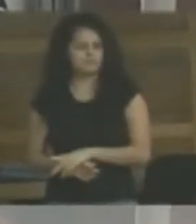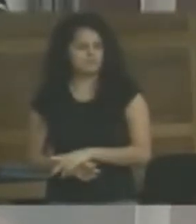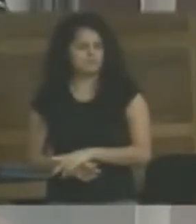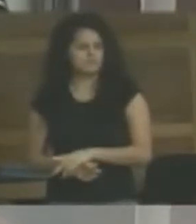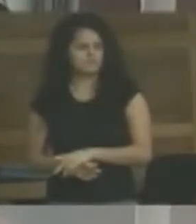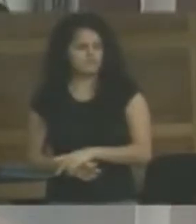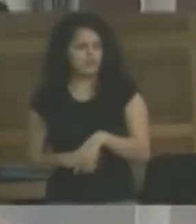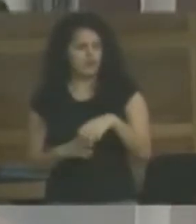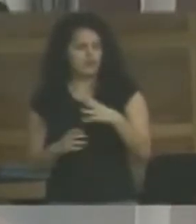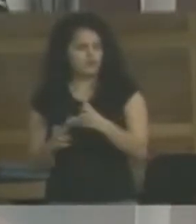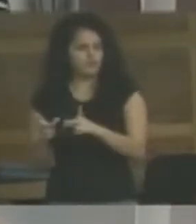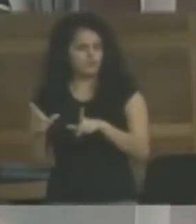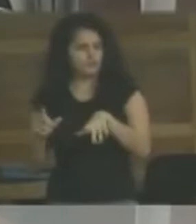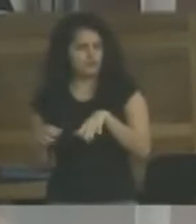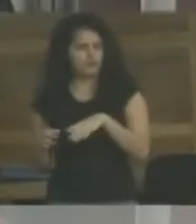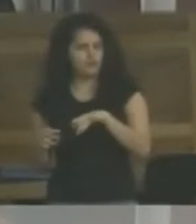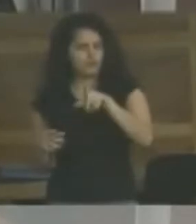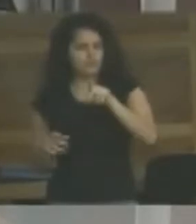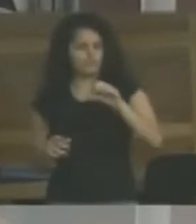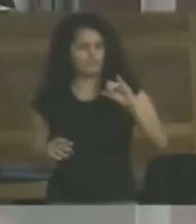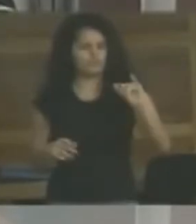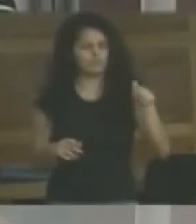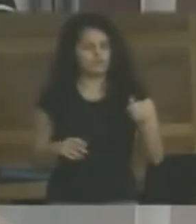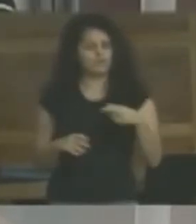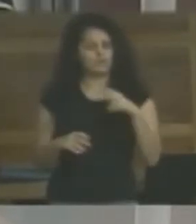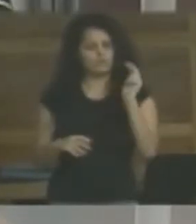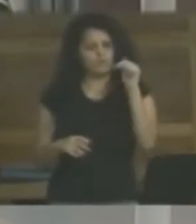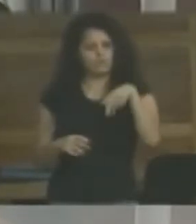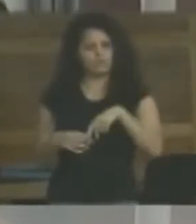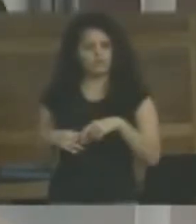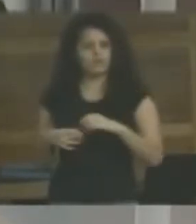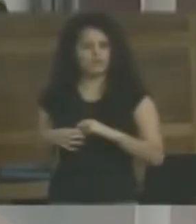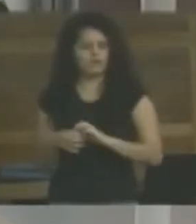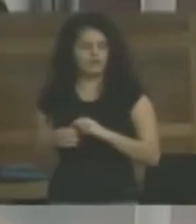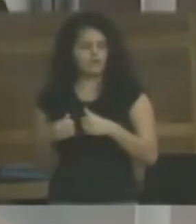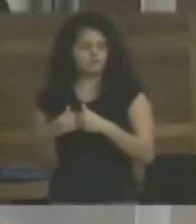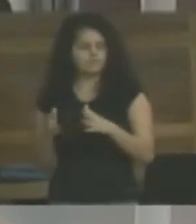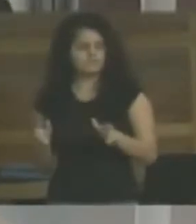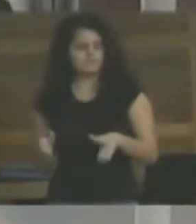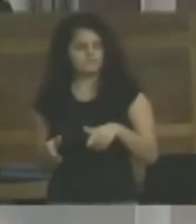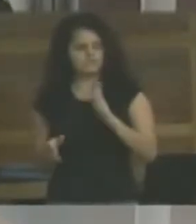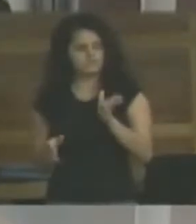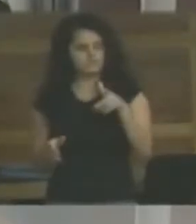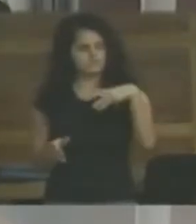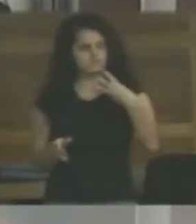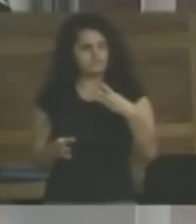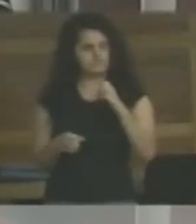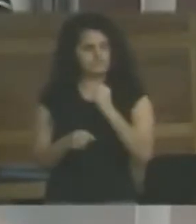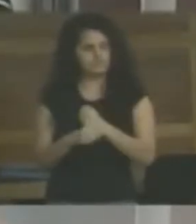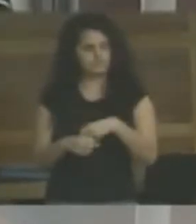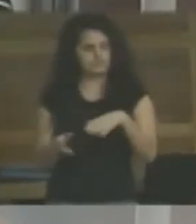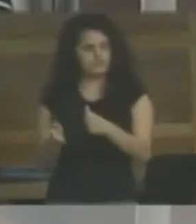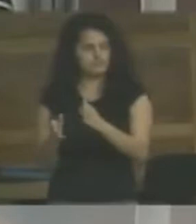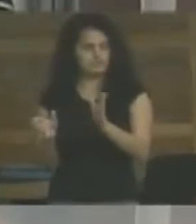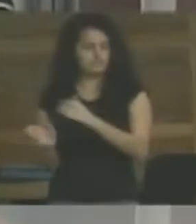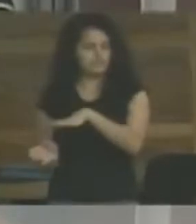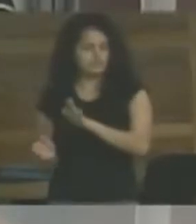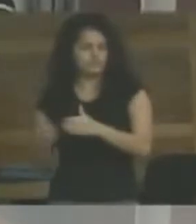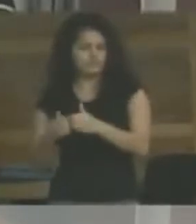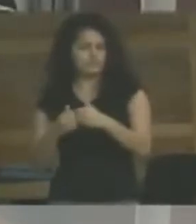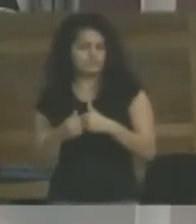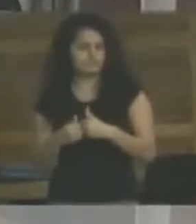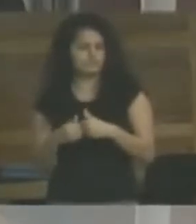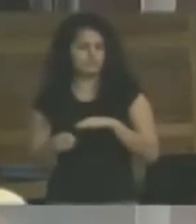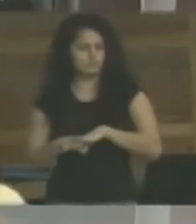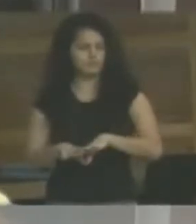Aquela cantina que nunca foi aberta. A capela mortuária já deve ter uns 3 anos e a cantina está lá fechada. Quer dizer, uma base de